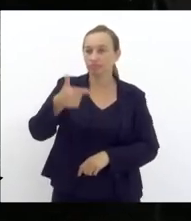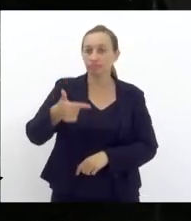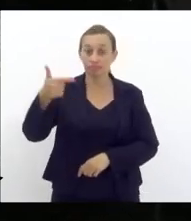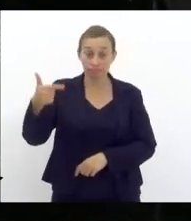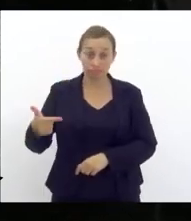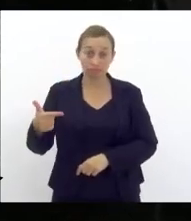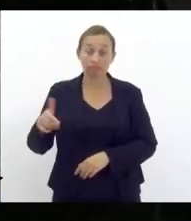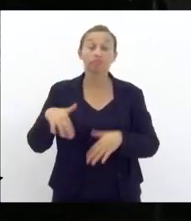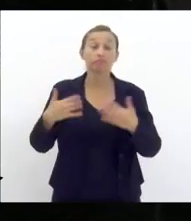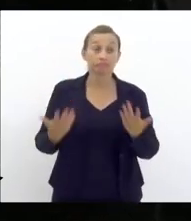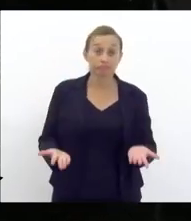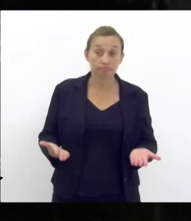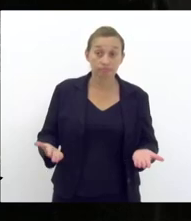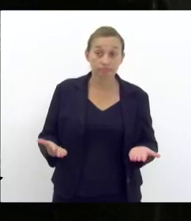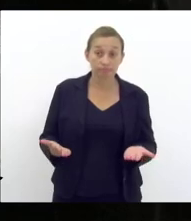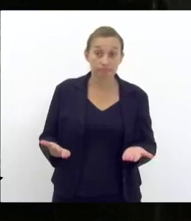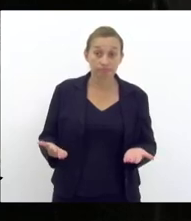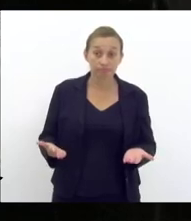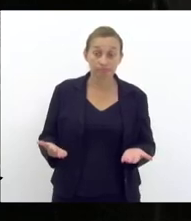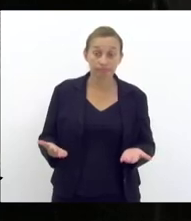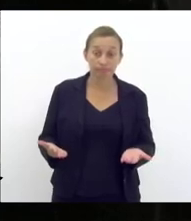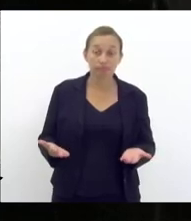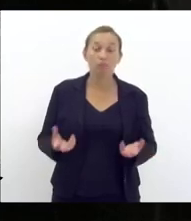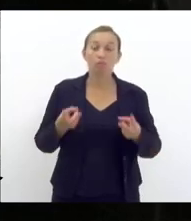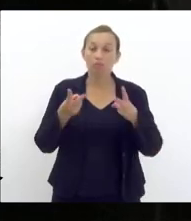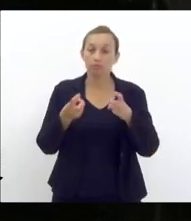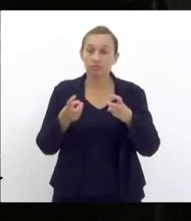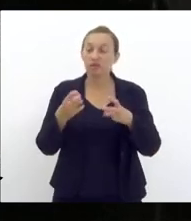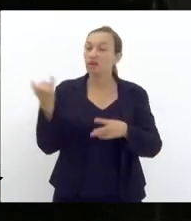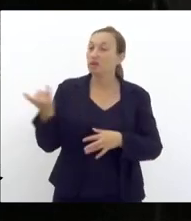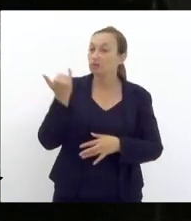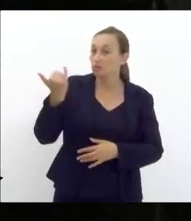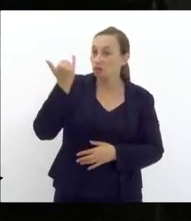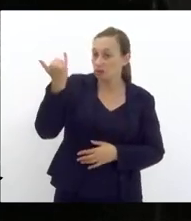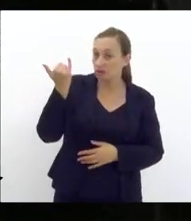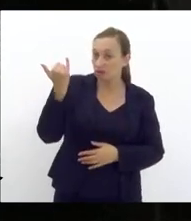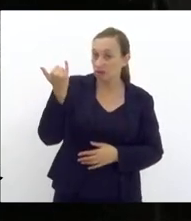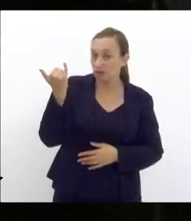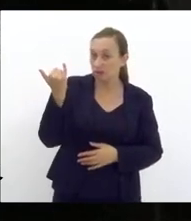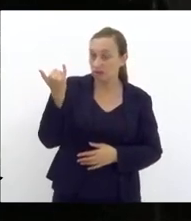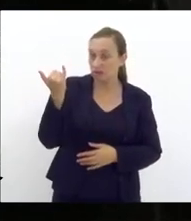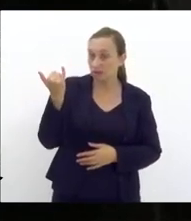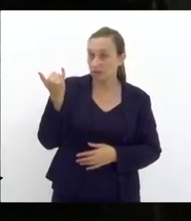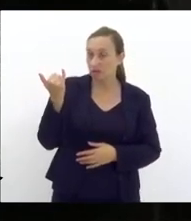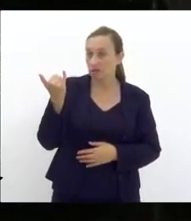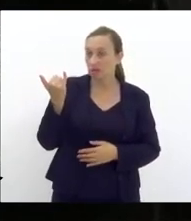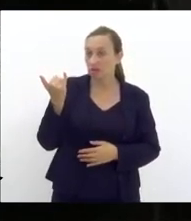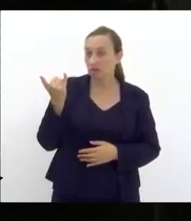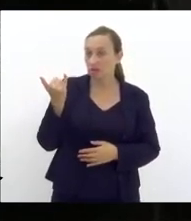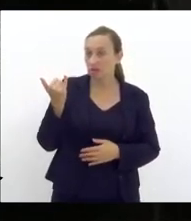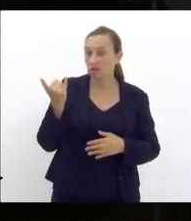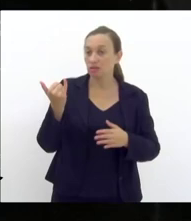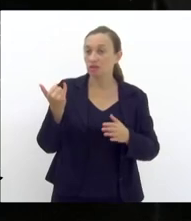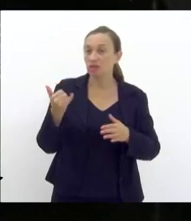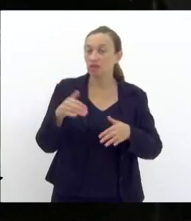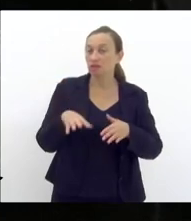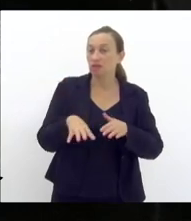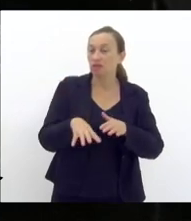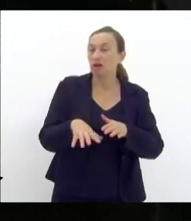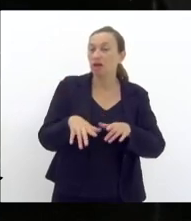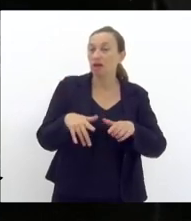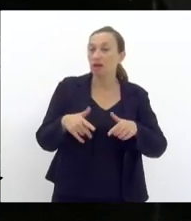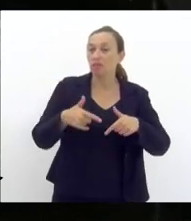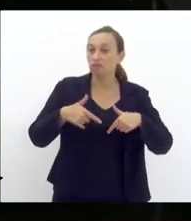então a gente verificou a importância sobre desarquivar esse plano Estadual da Educação